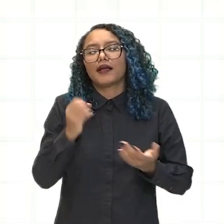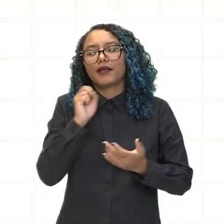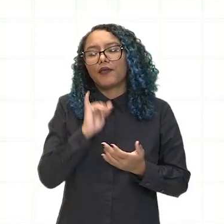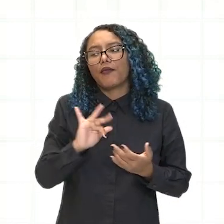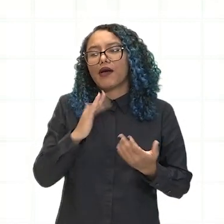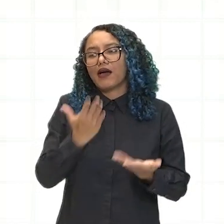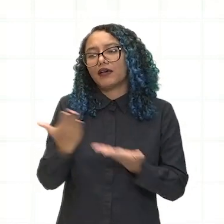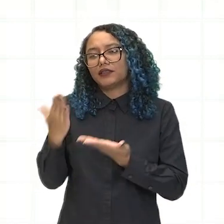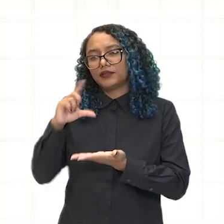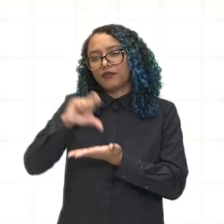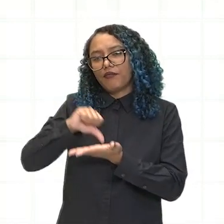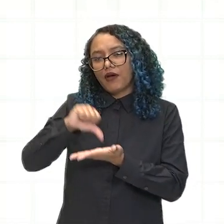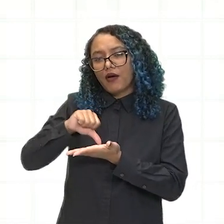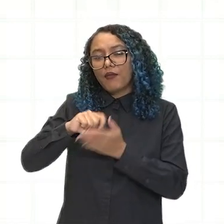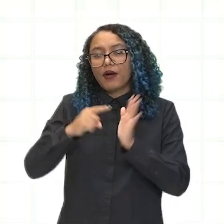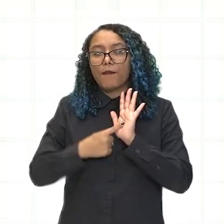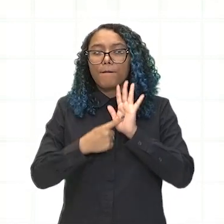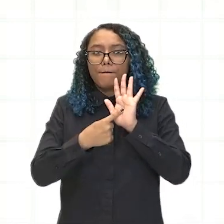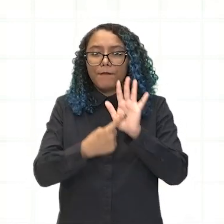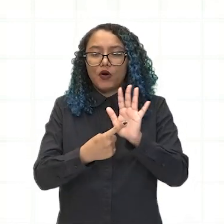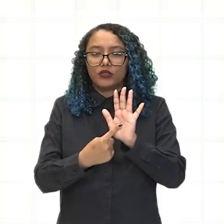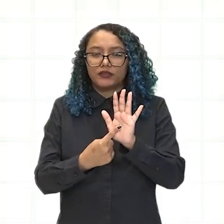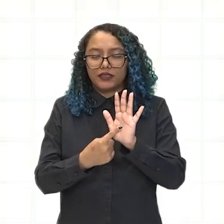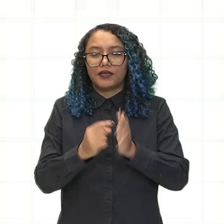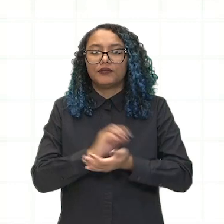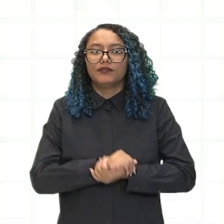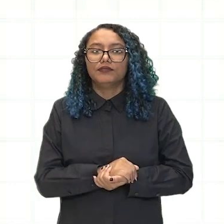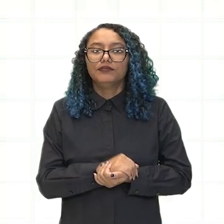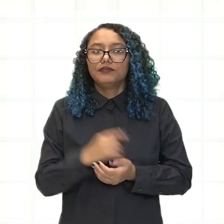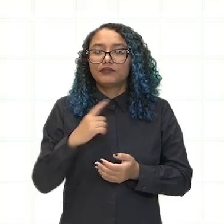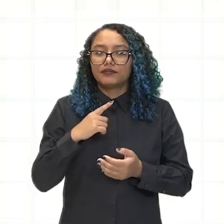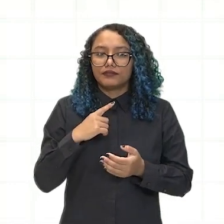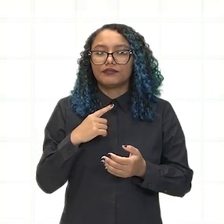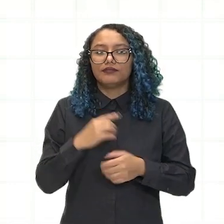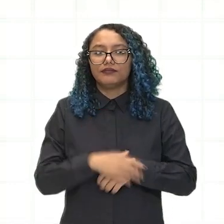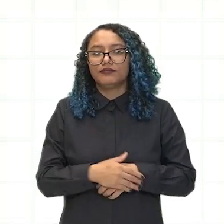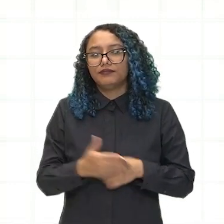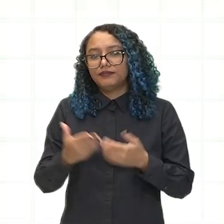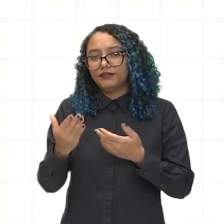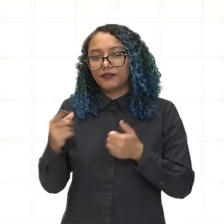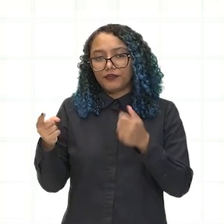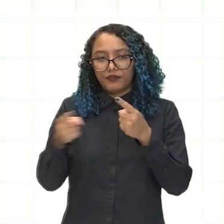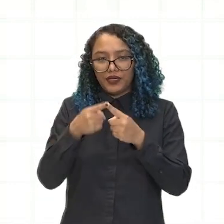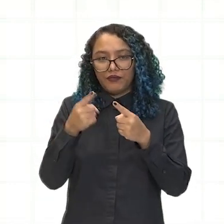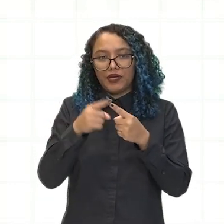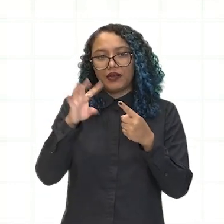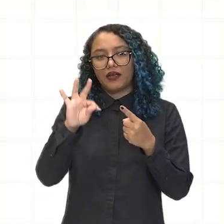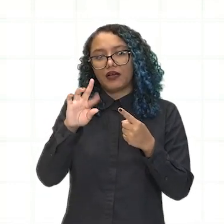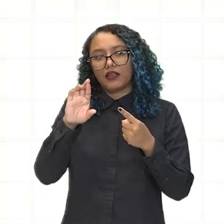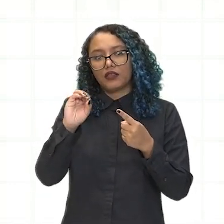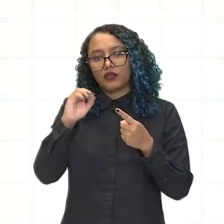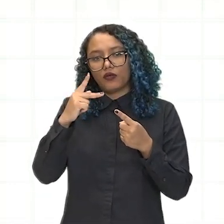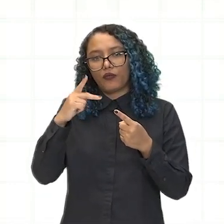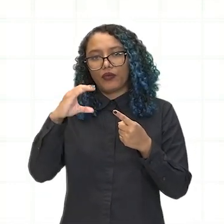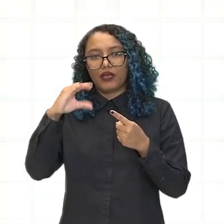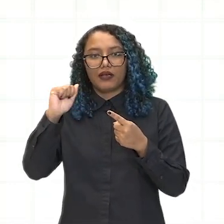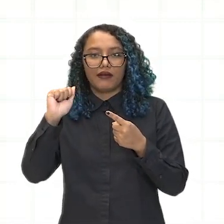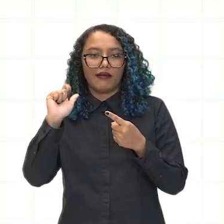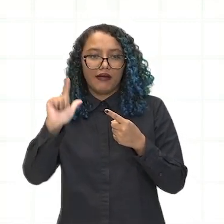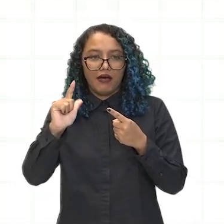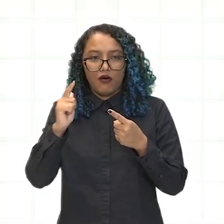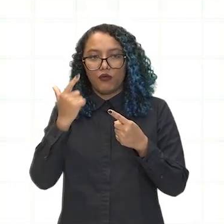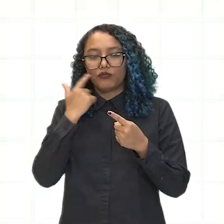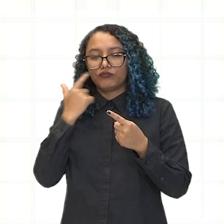zonas climáticas da Terra, e elas são aí a zona tropical ou intertropical, tá aqui a